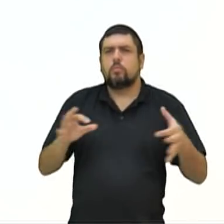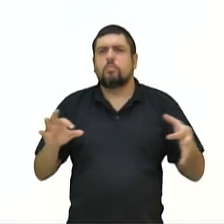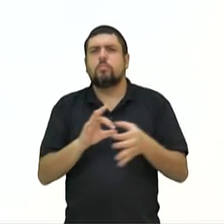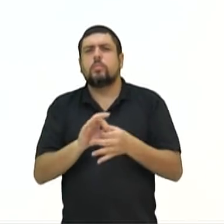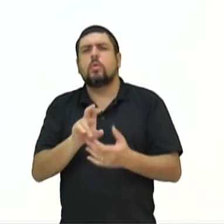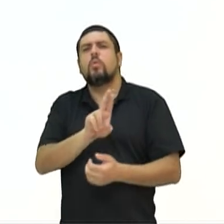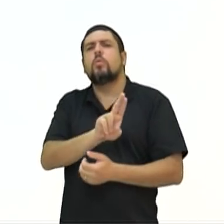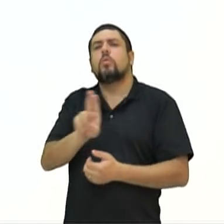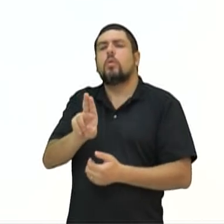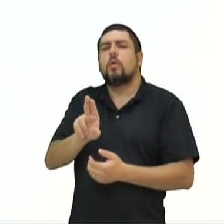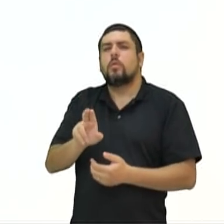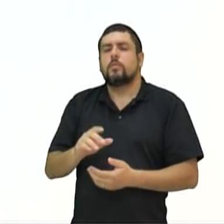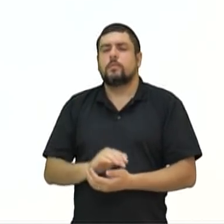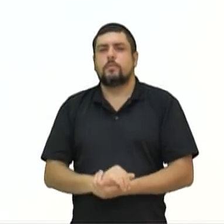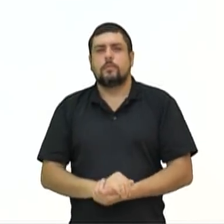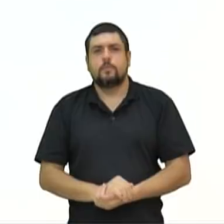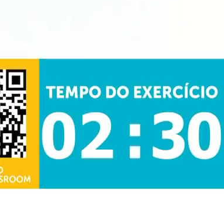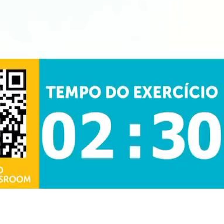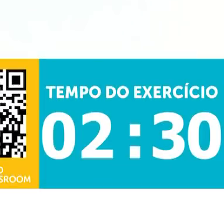ligação? Eu volto em 30 segundos.